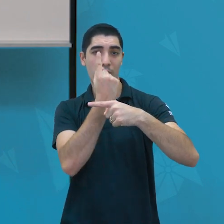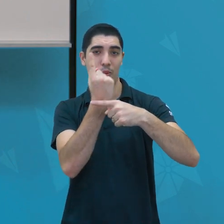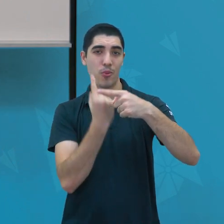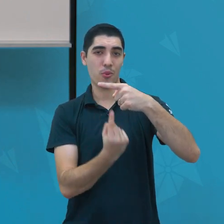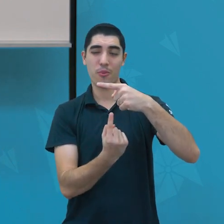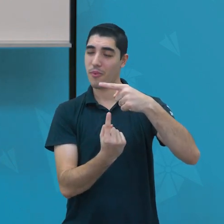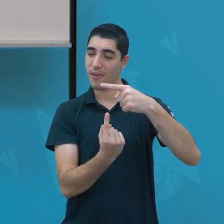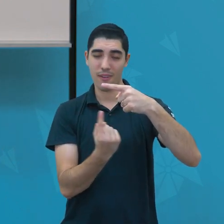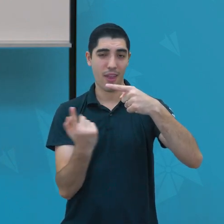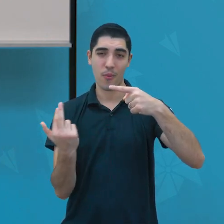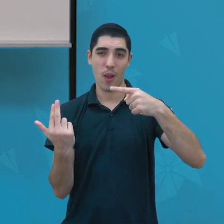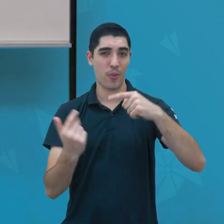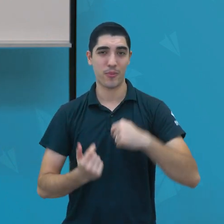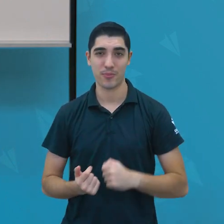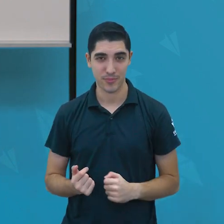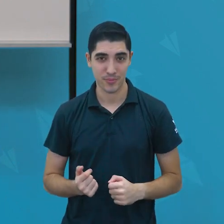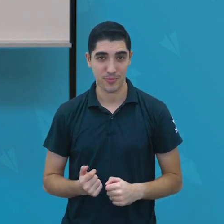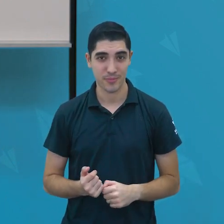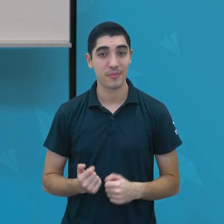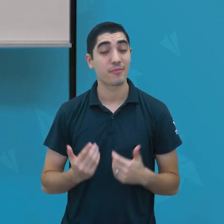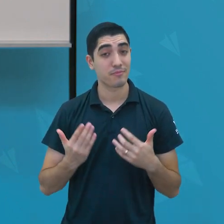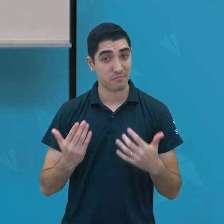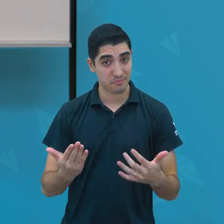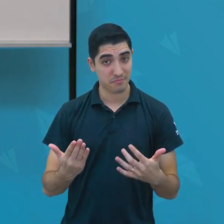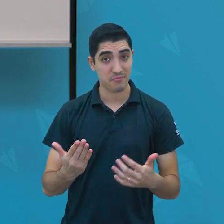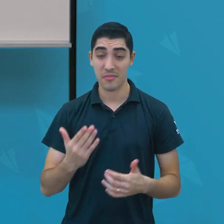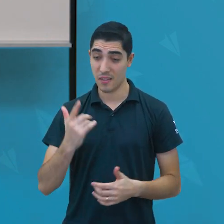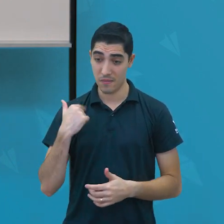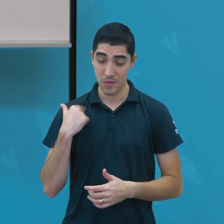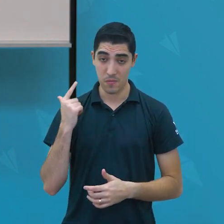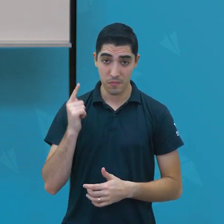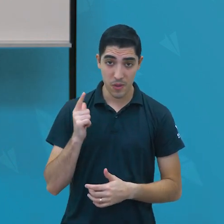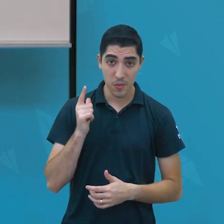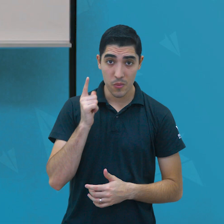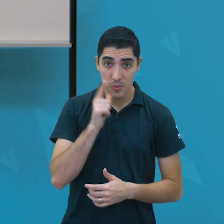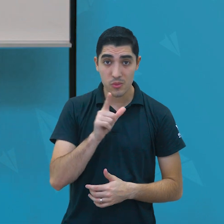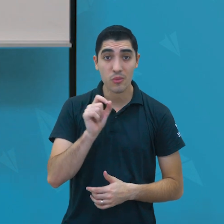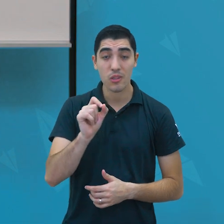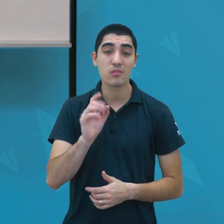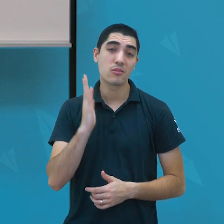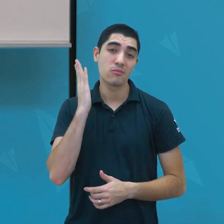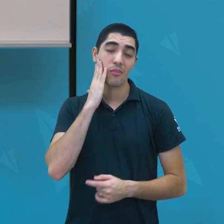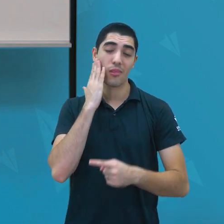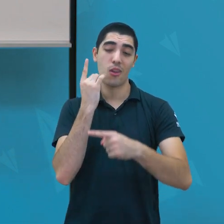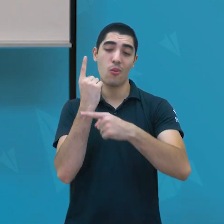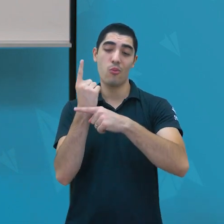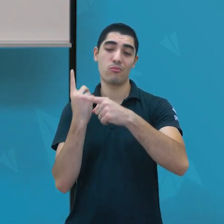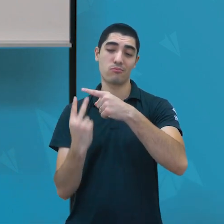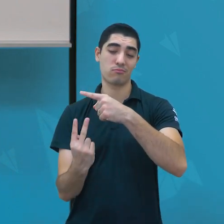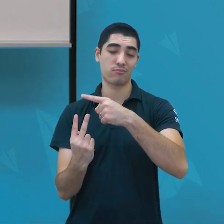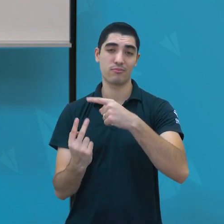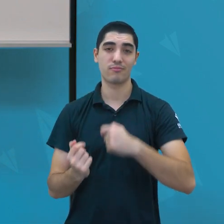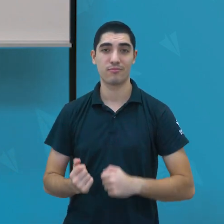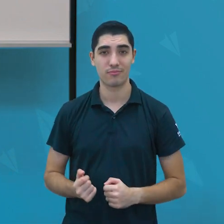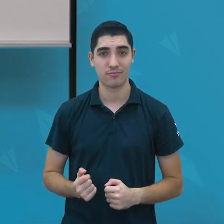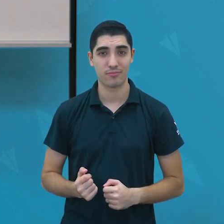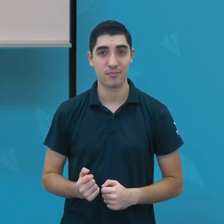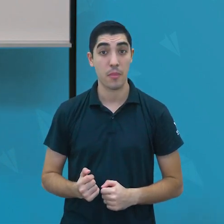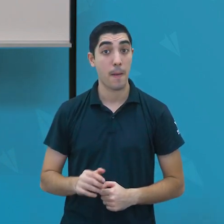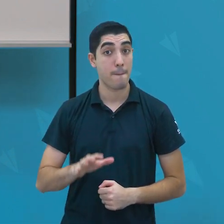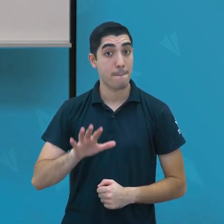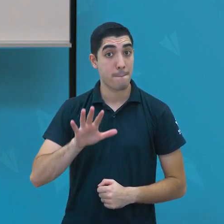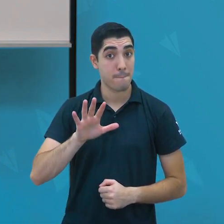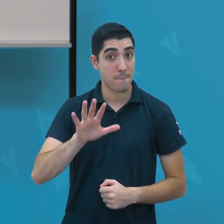que o número 1, tá? Que o inteiro. E só vai servir para mim esse meio.